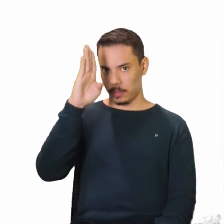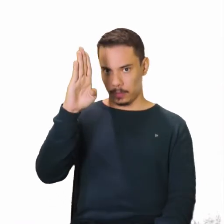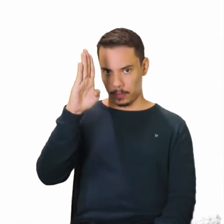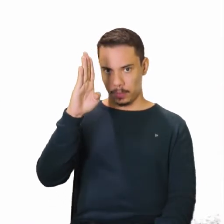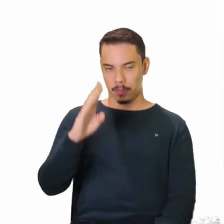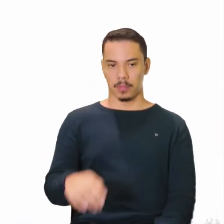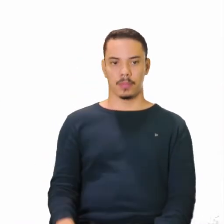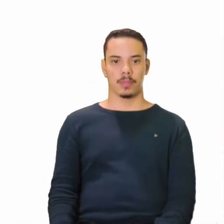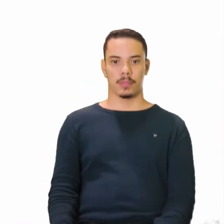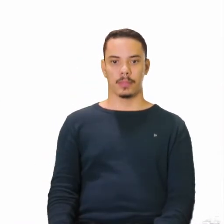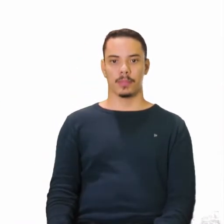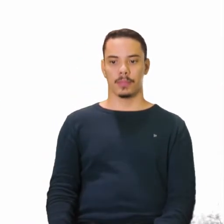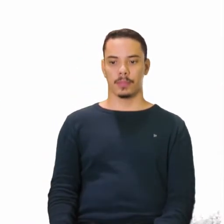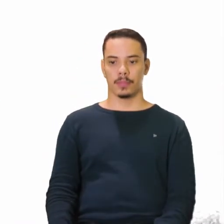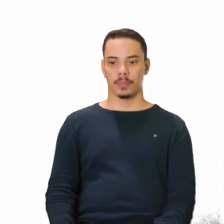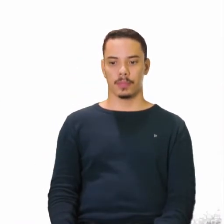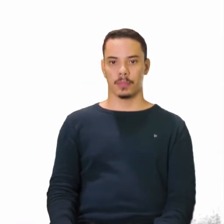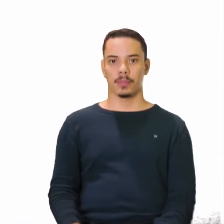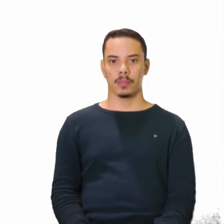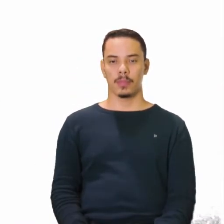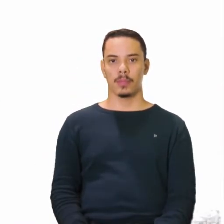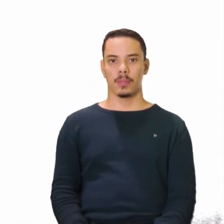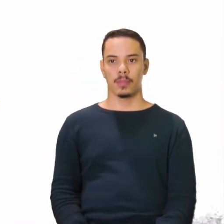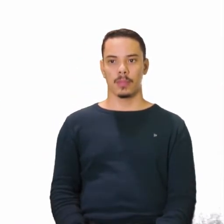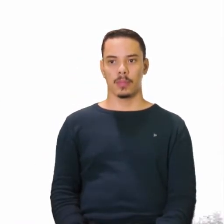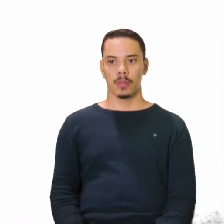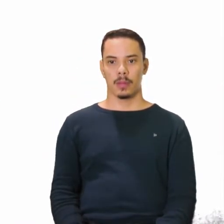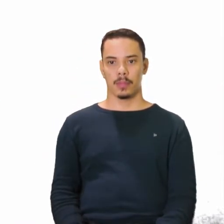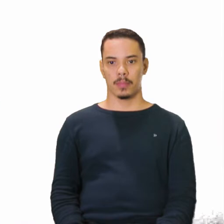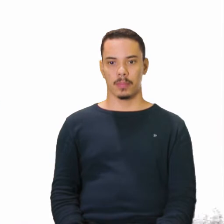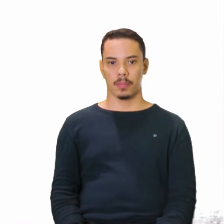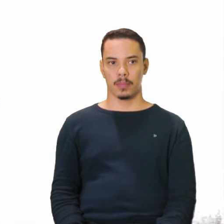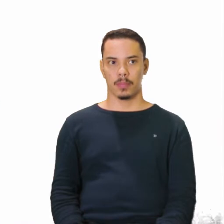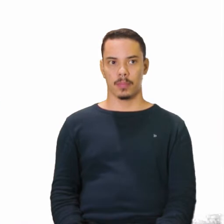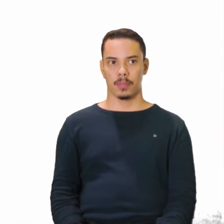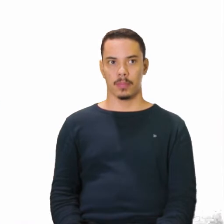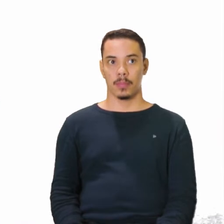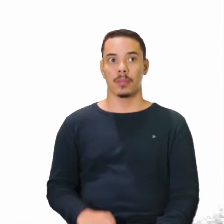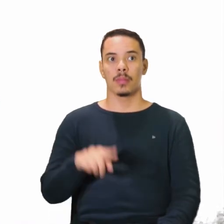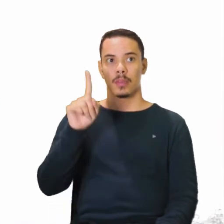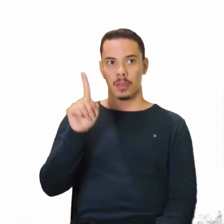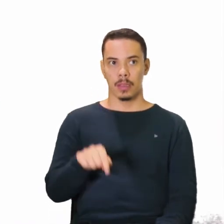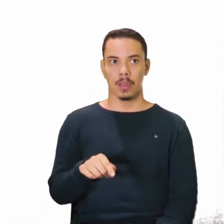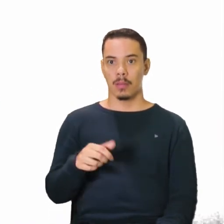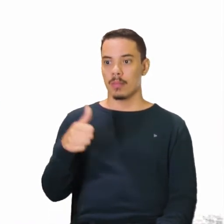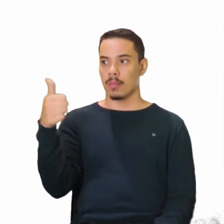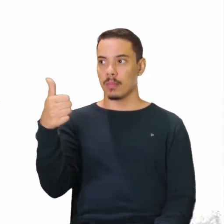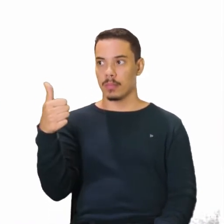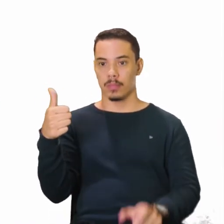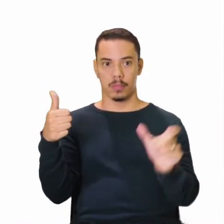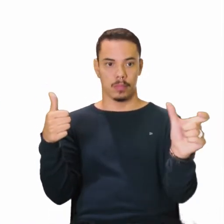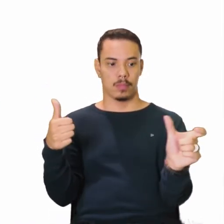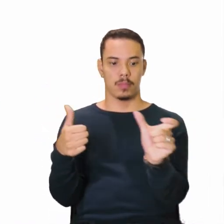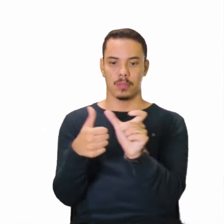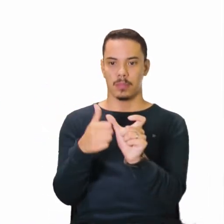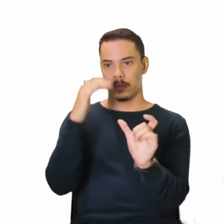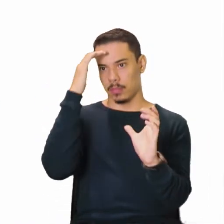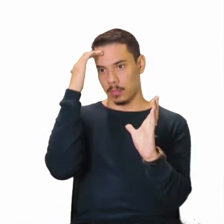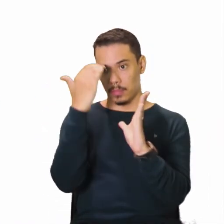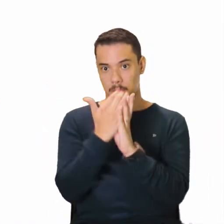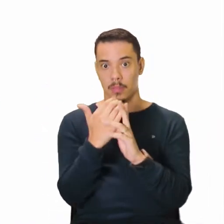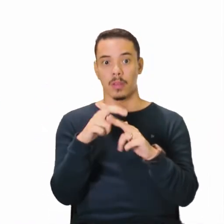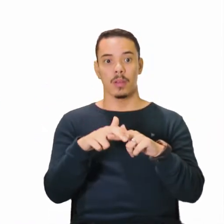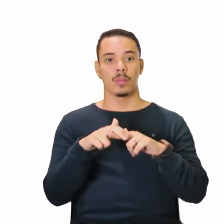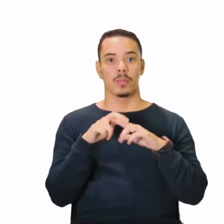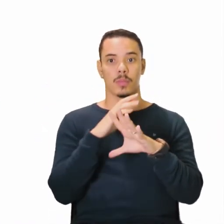da segunda, tá? Então, e esta, ela é subordinada à primeira. Então, as